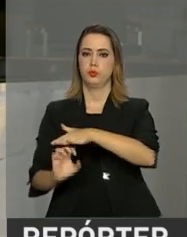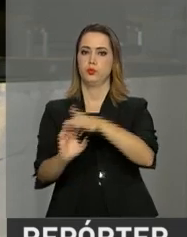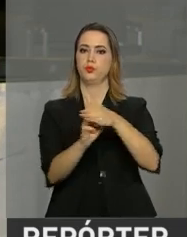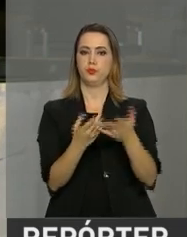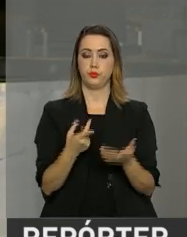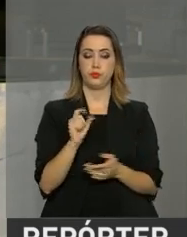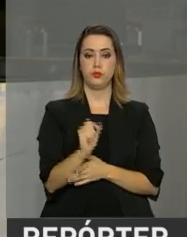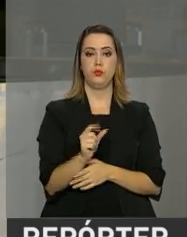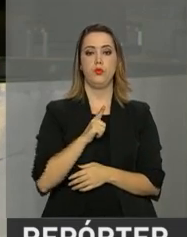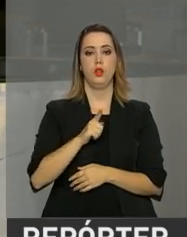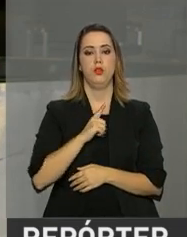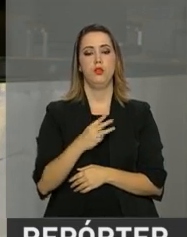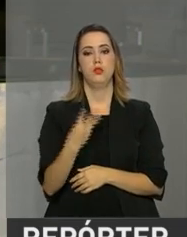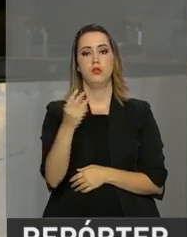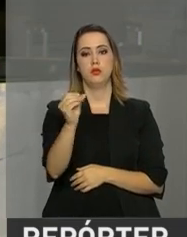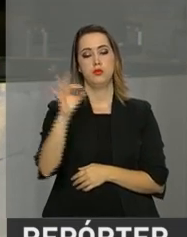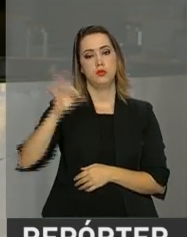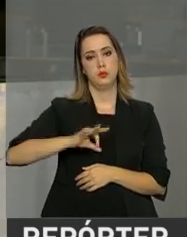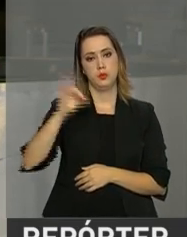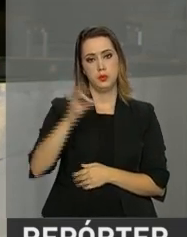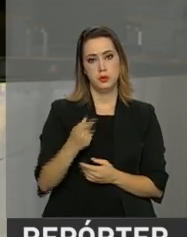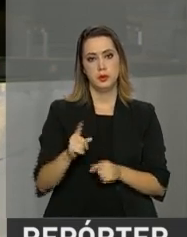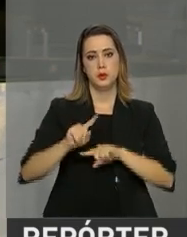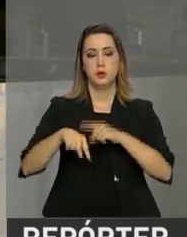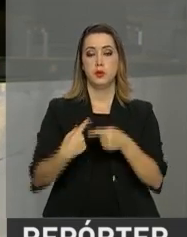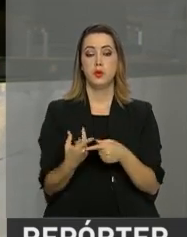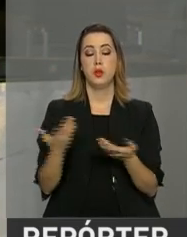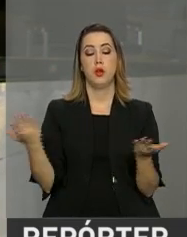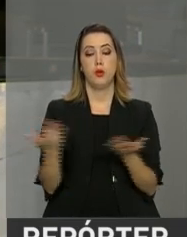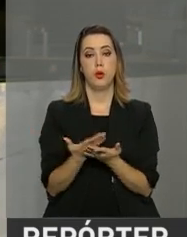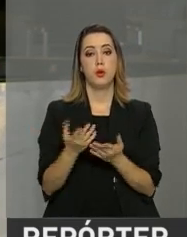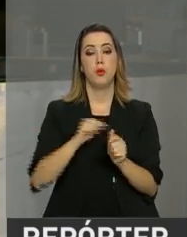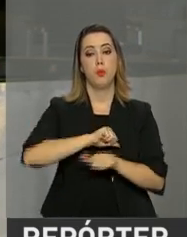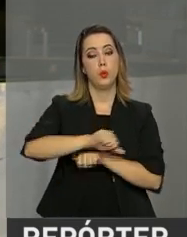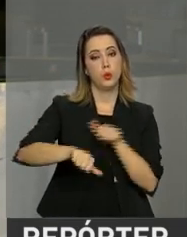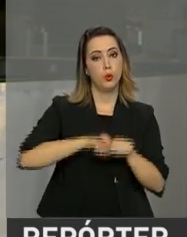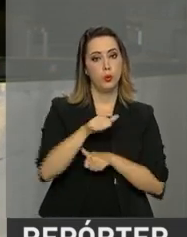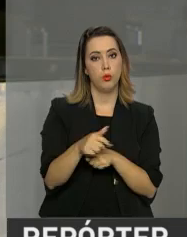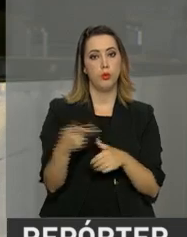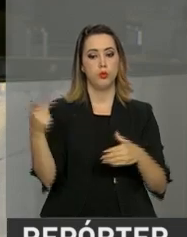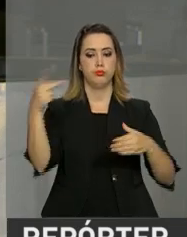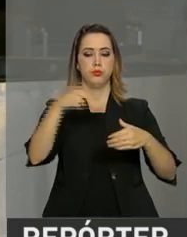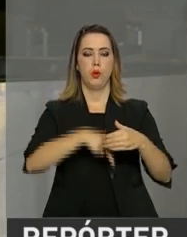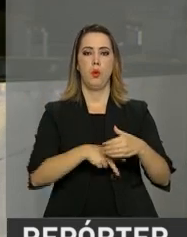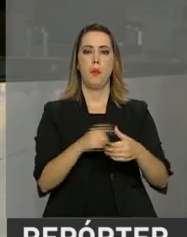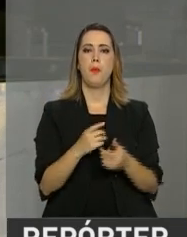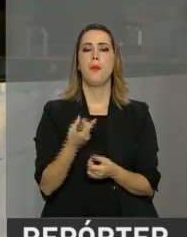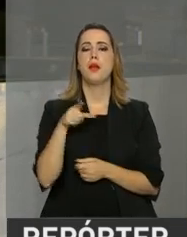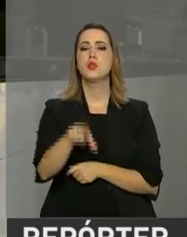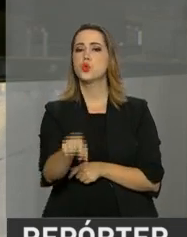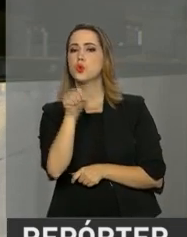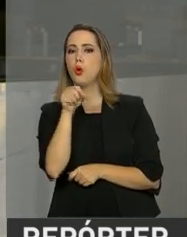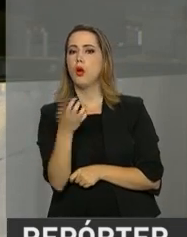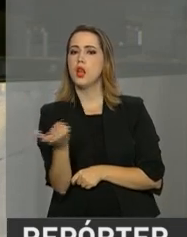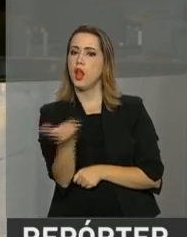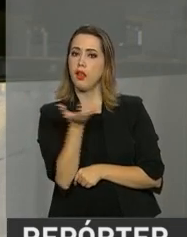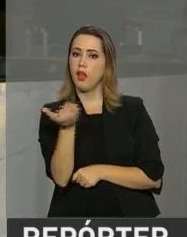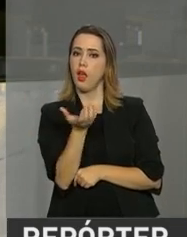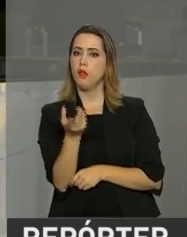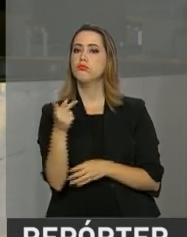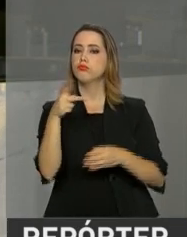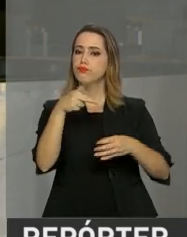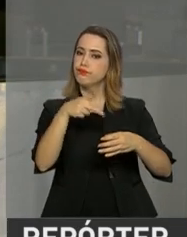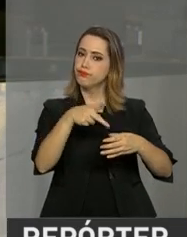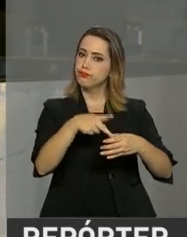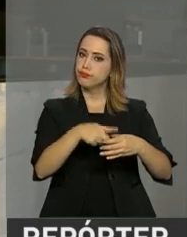com participação mínima de 30% e no lugar disso poderá escolher se quer ou não explorar